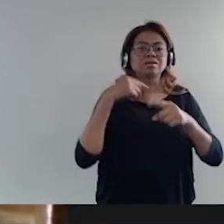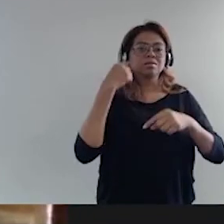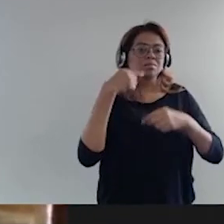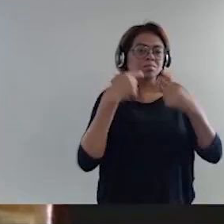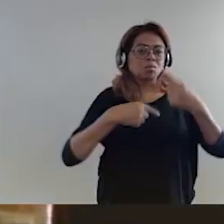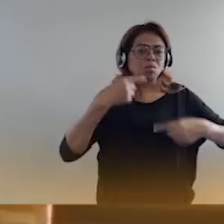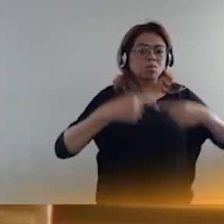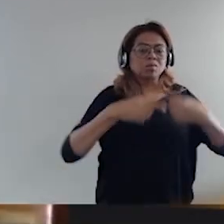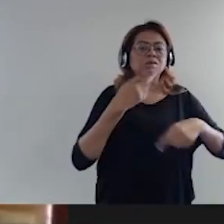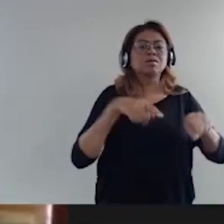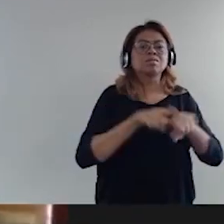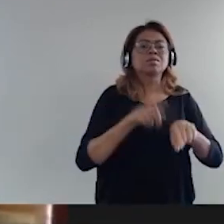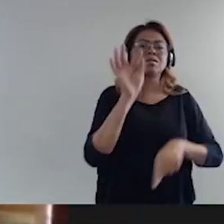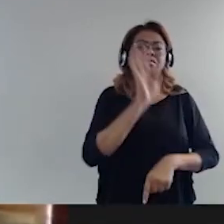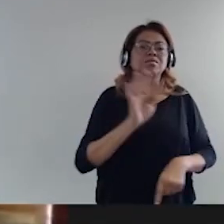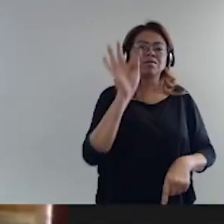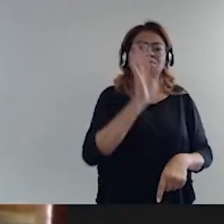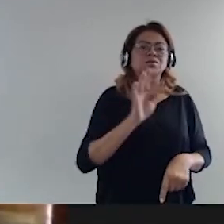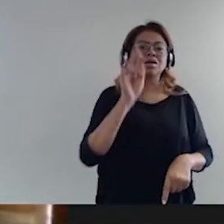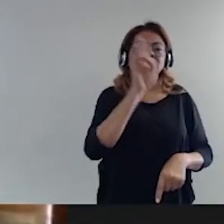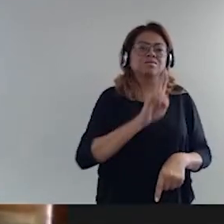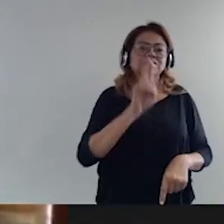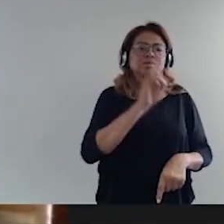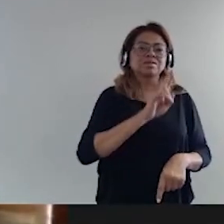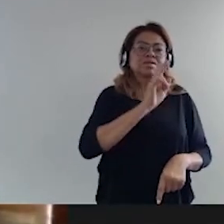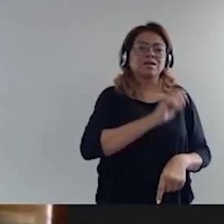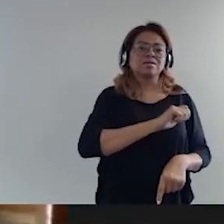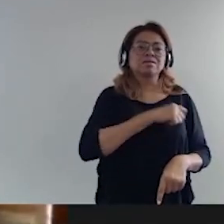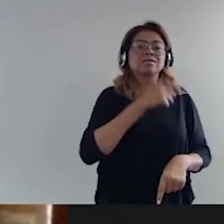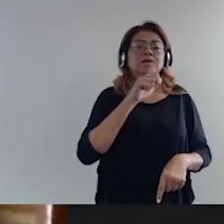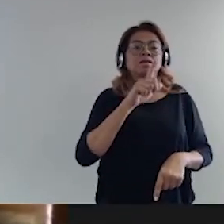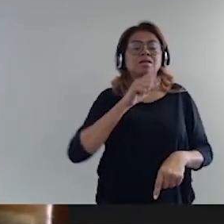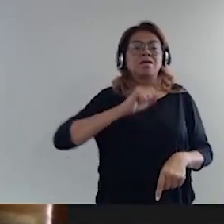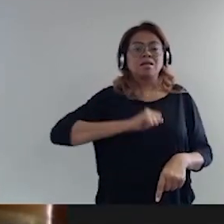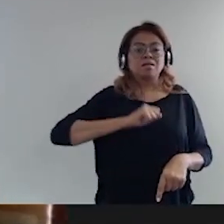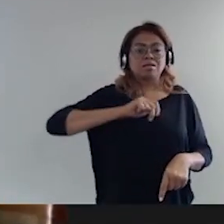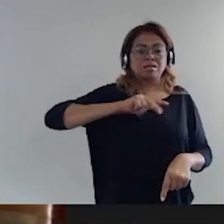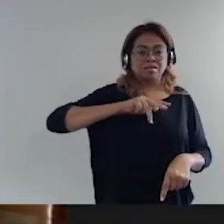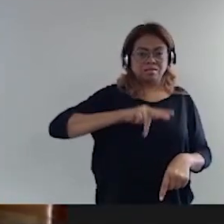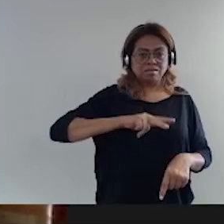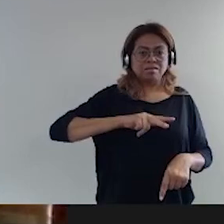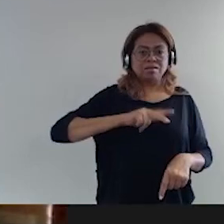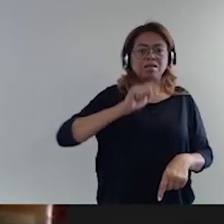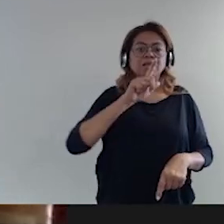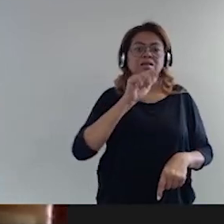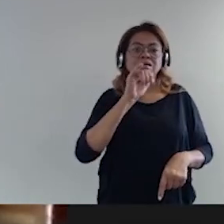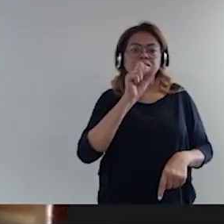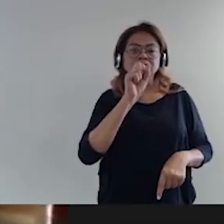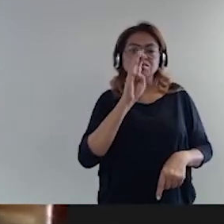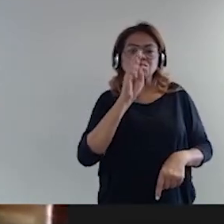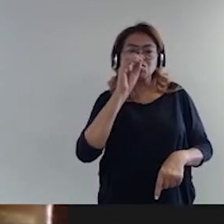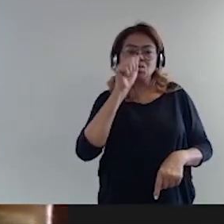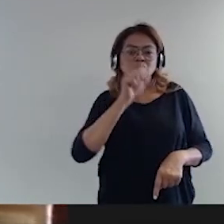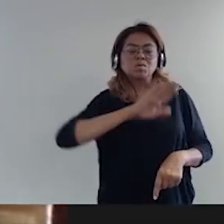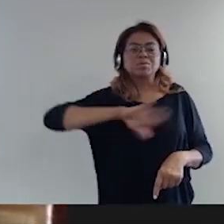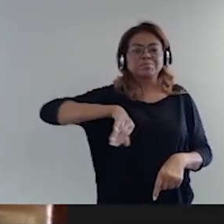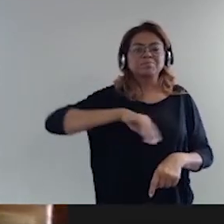pela Faculdade de Direito da Universidade de Lisboa, doutor em Direito pela Universidade Federal de Minas Gerais,